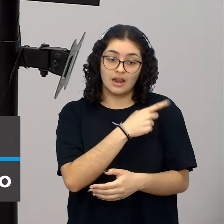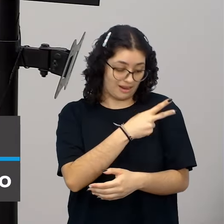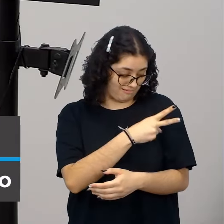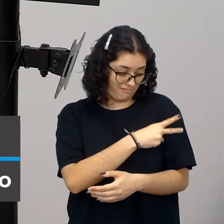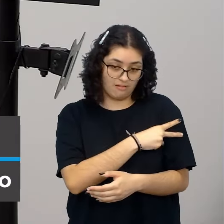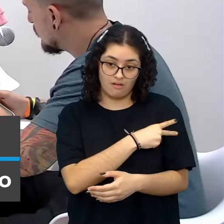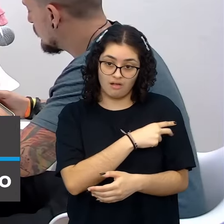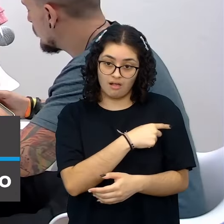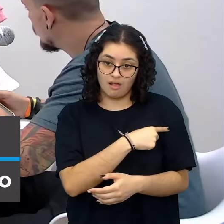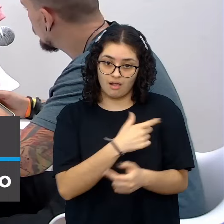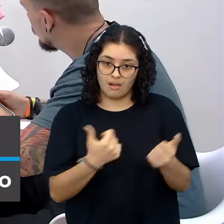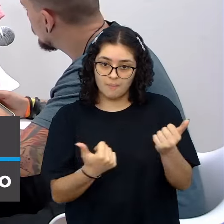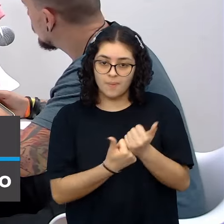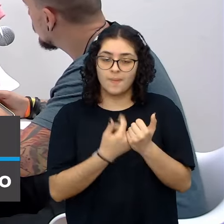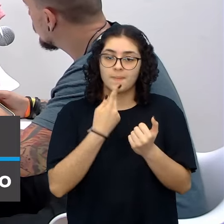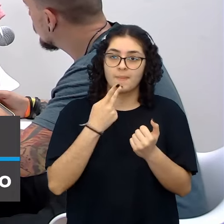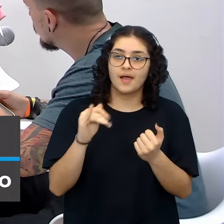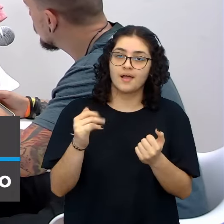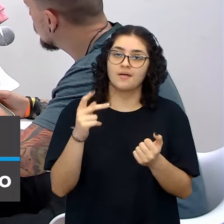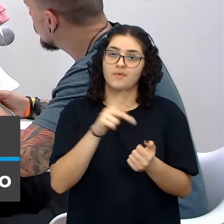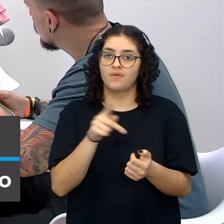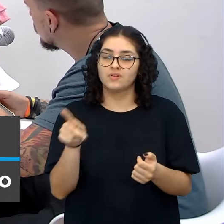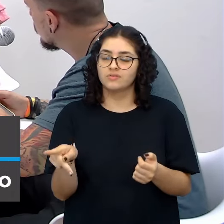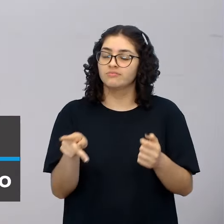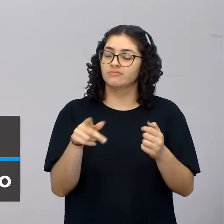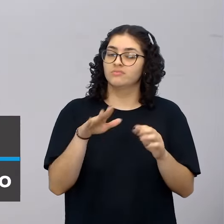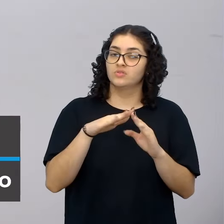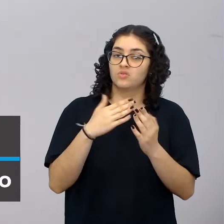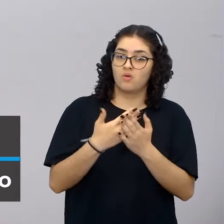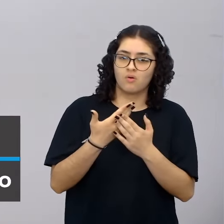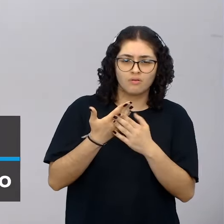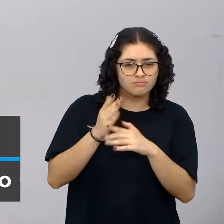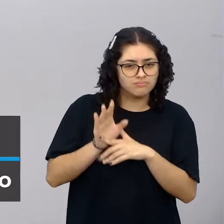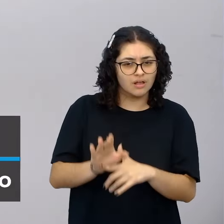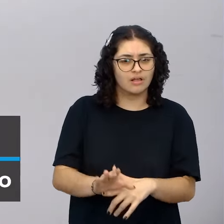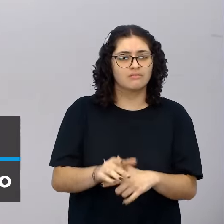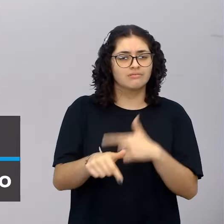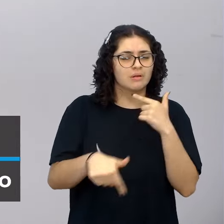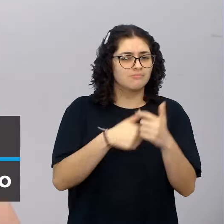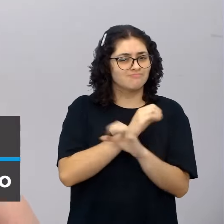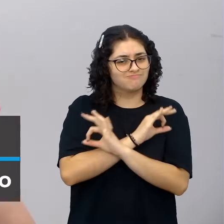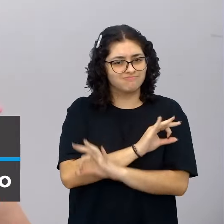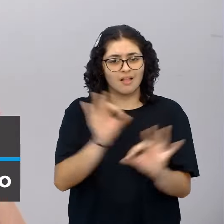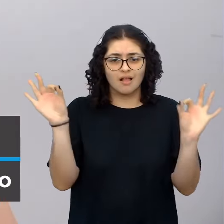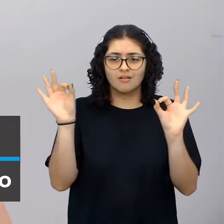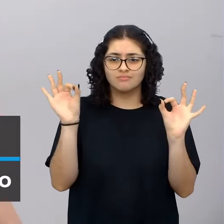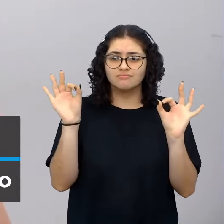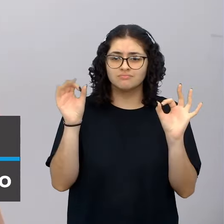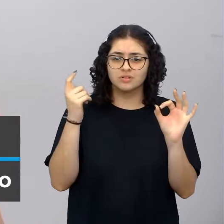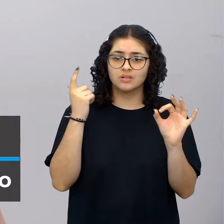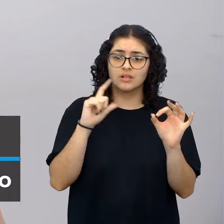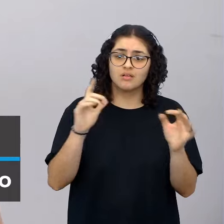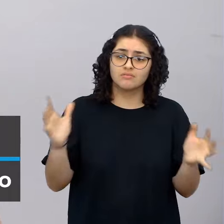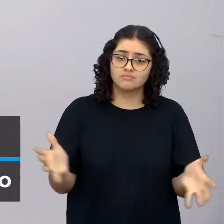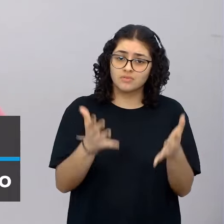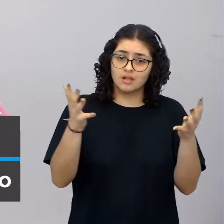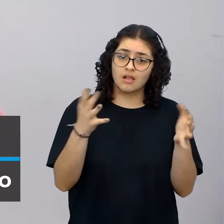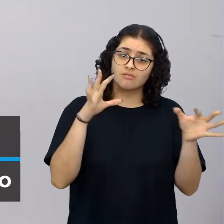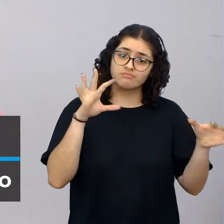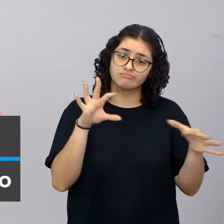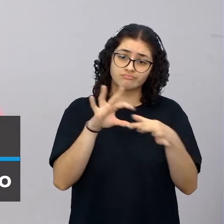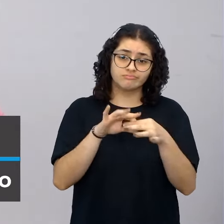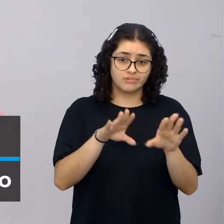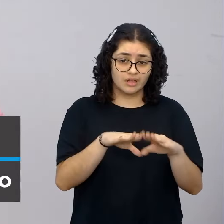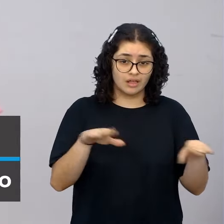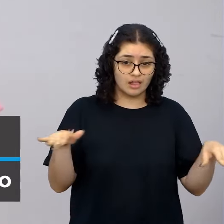ano, com o apoio do pai, da escola, dos professores que fizeram aí um trabalho incrível, né, para tentar manter essas crianças conectadas,